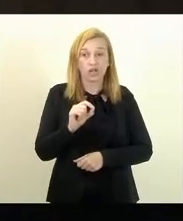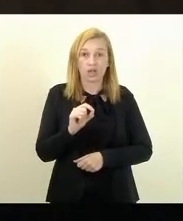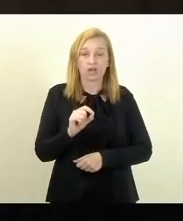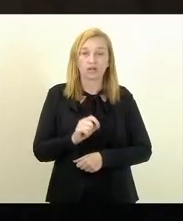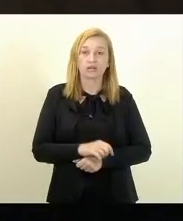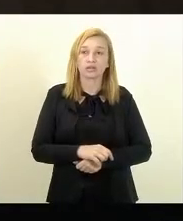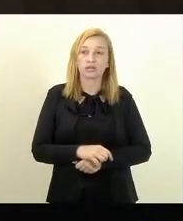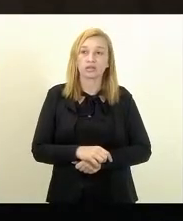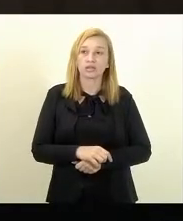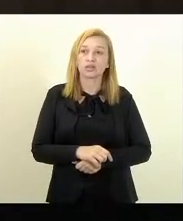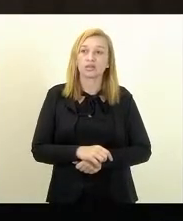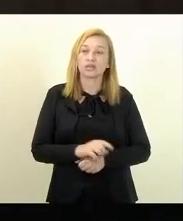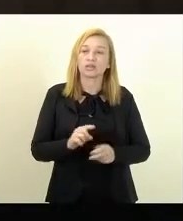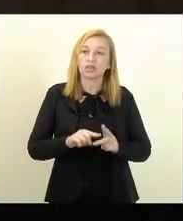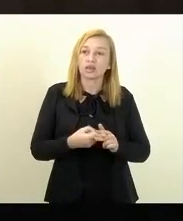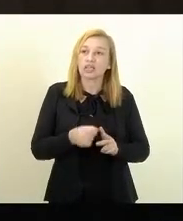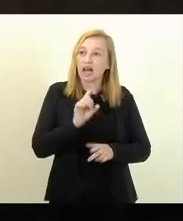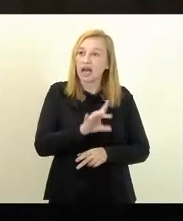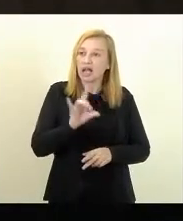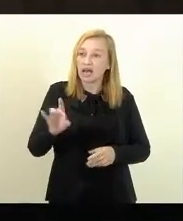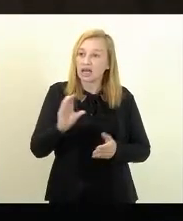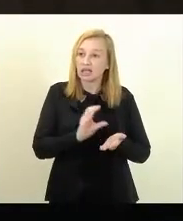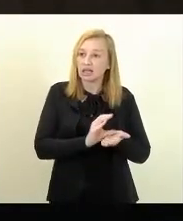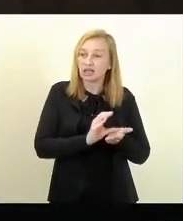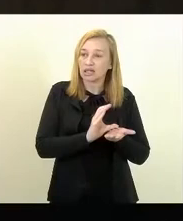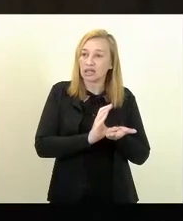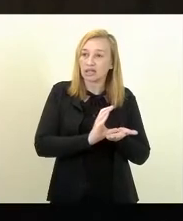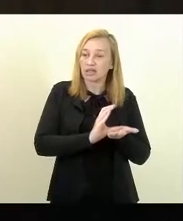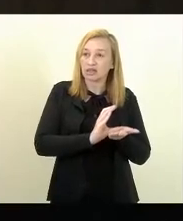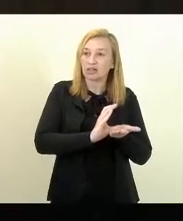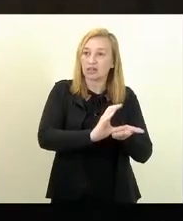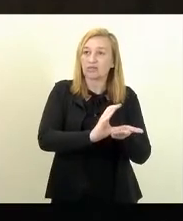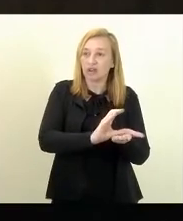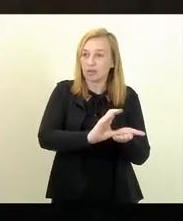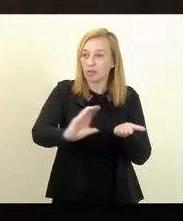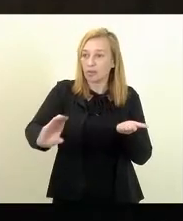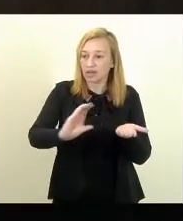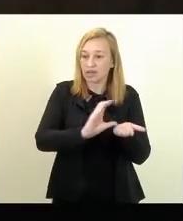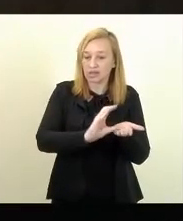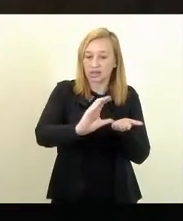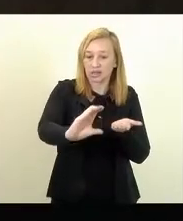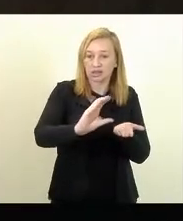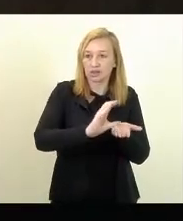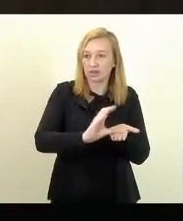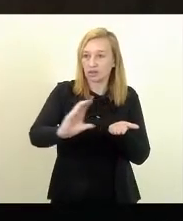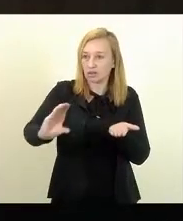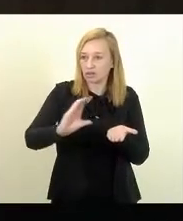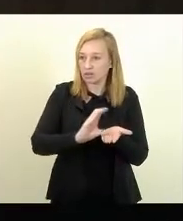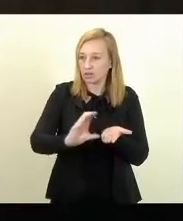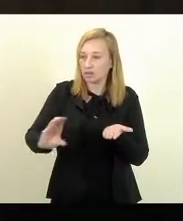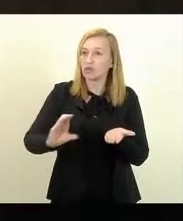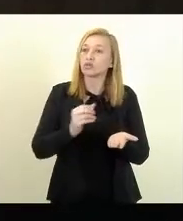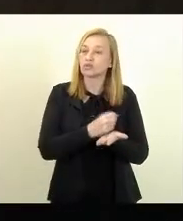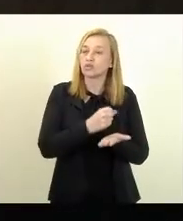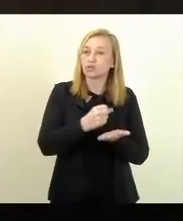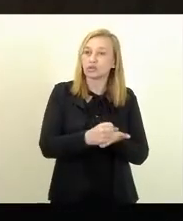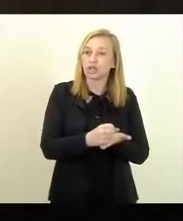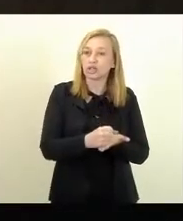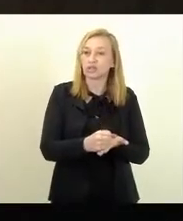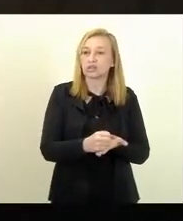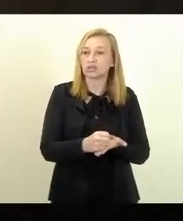glosa regular a cada repasse, não é isso mesmo, deputada Marta Rocha? A cada repasse ao longo do contrato, uma